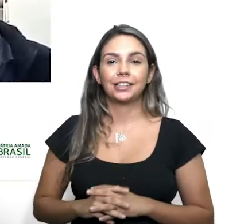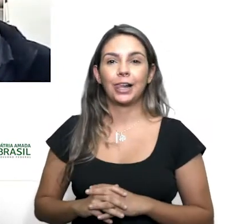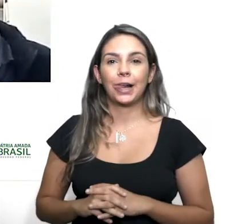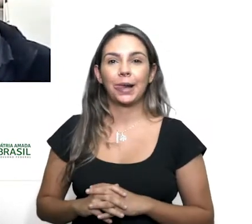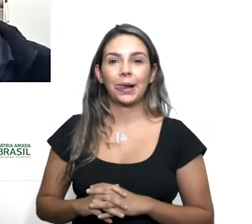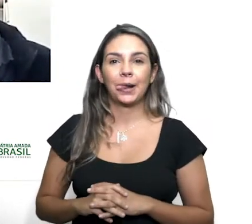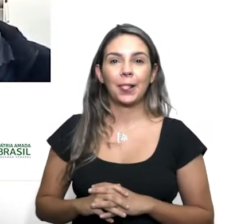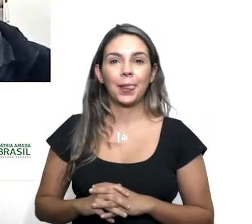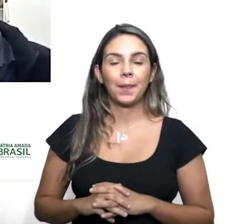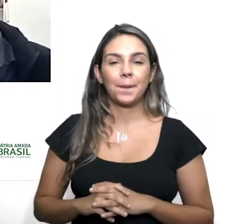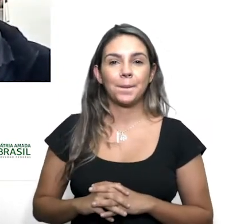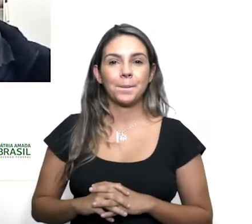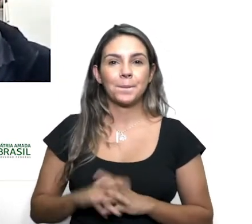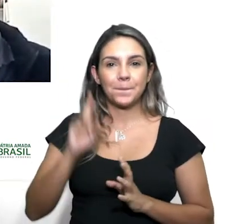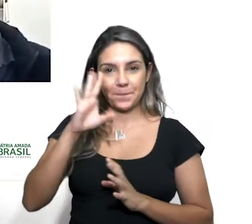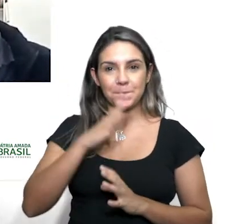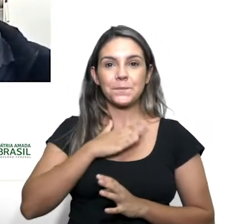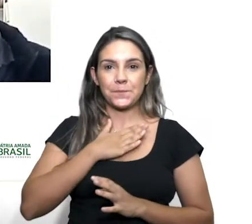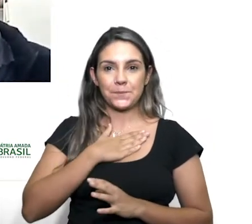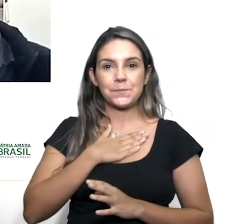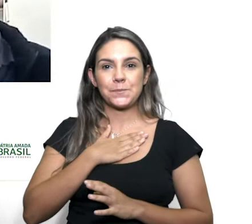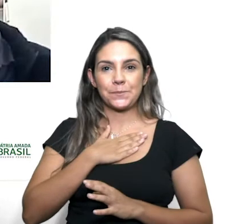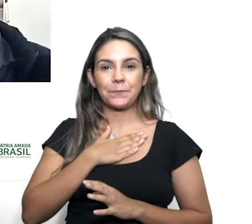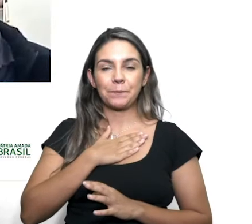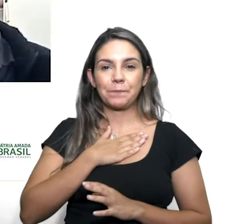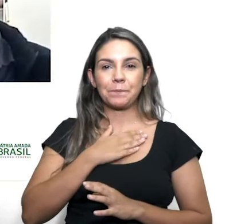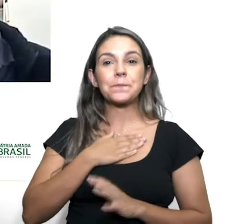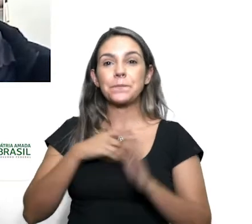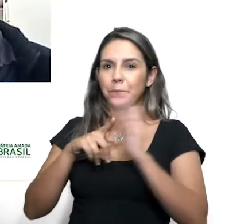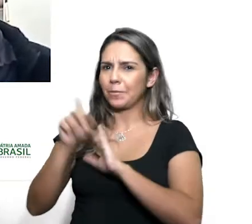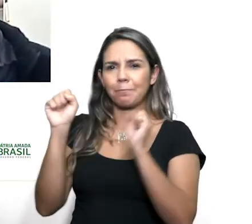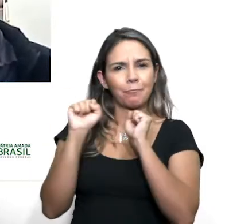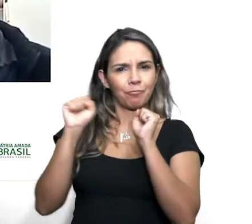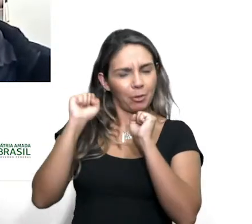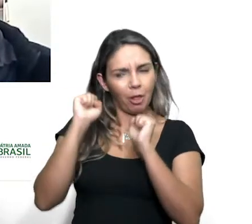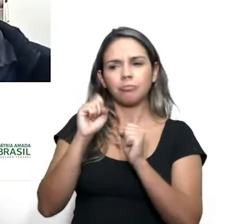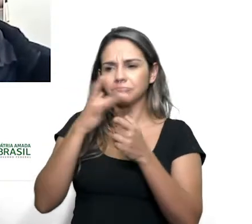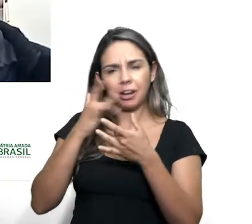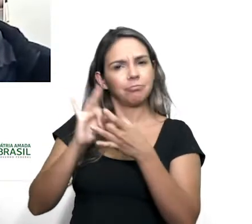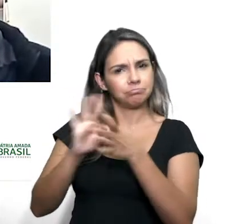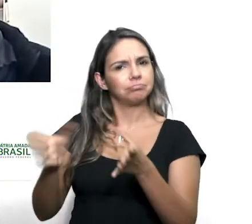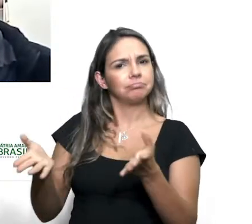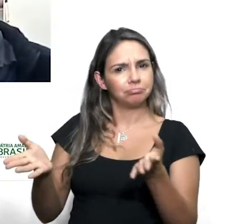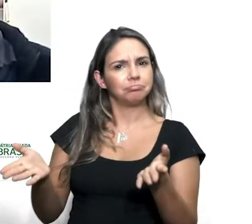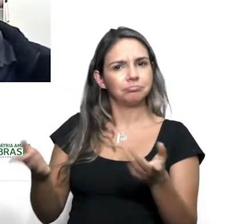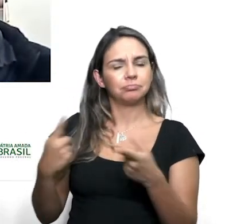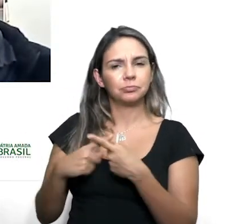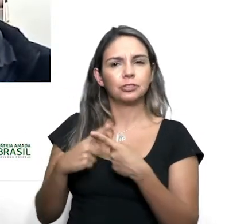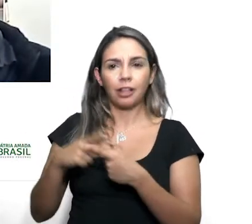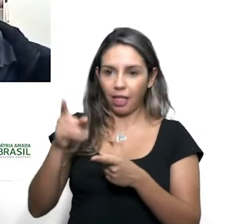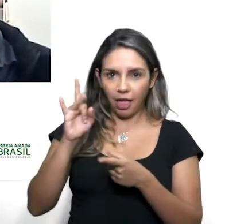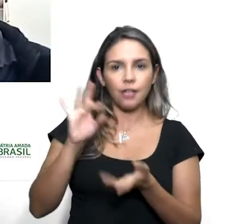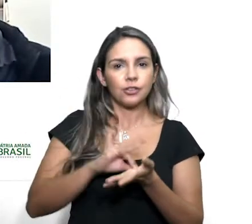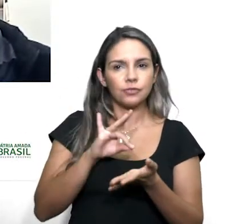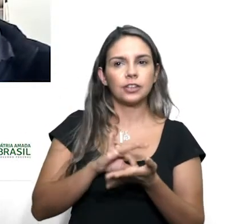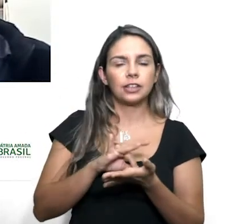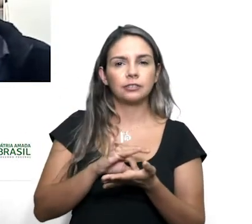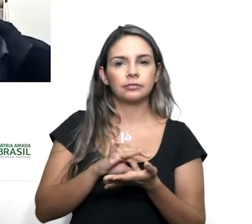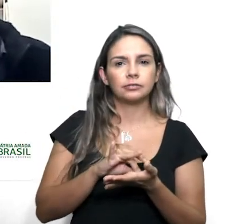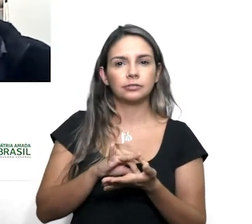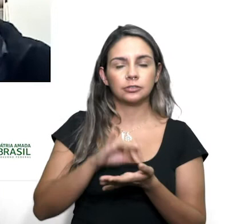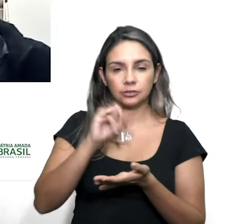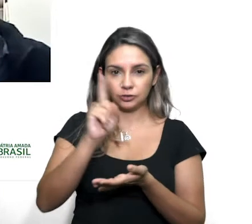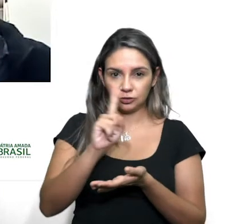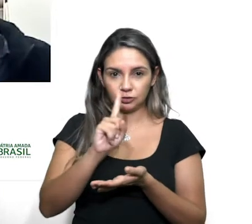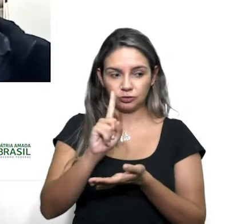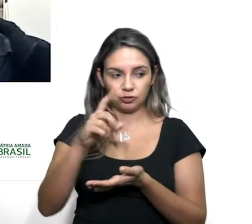assino apenas eu. Eu estou adorando, porque eu estou adorando, porque é por aí também. Se não fosse